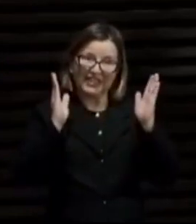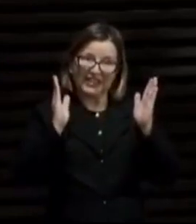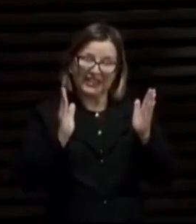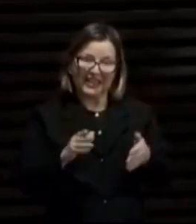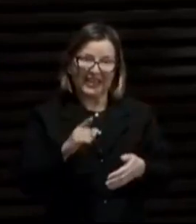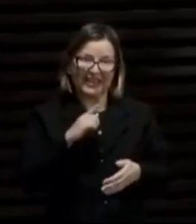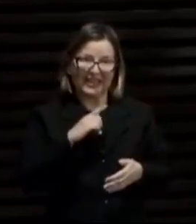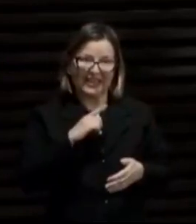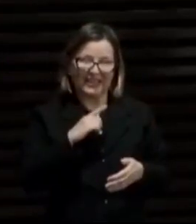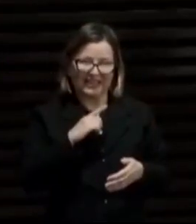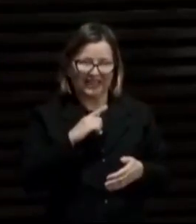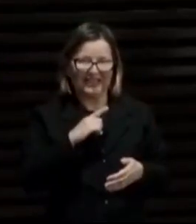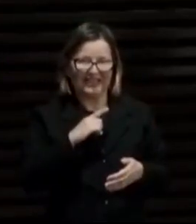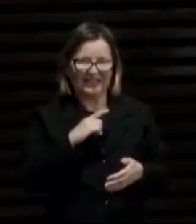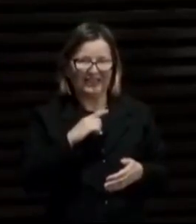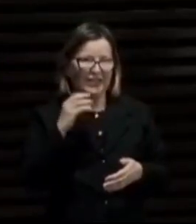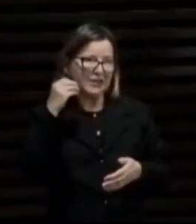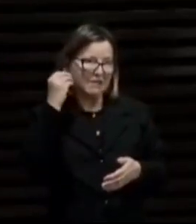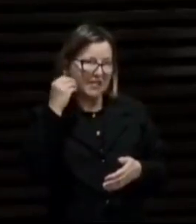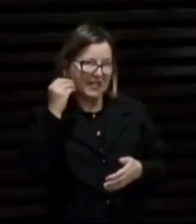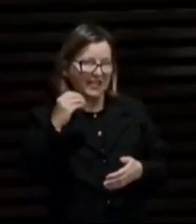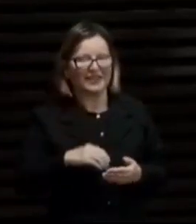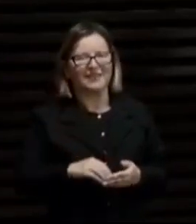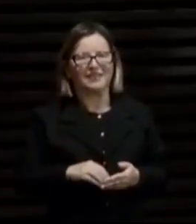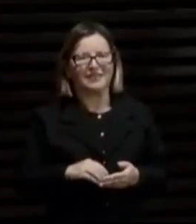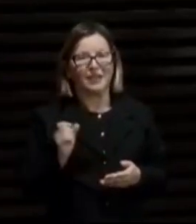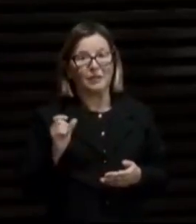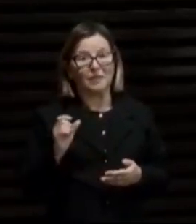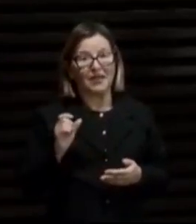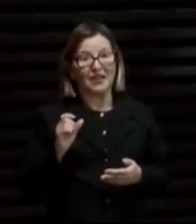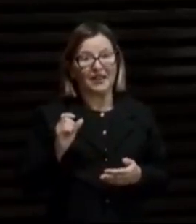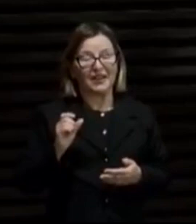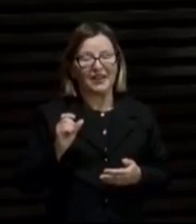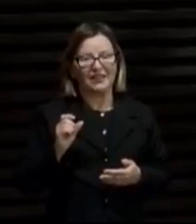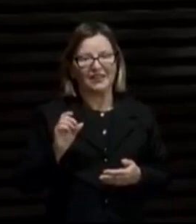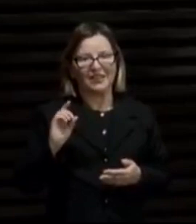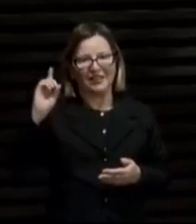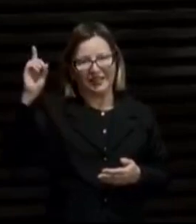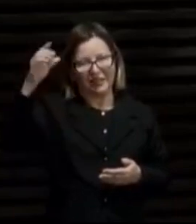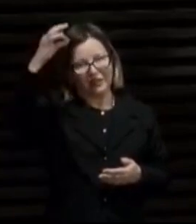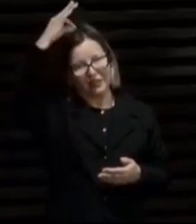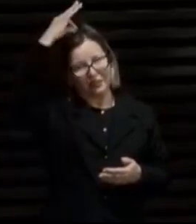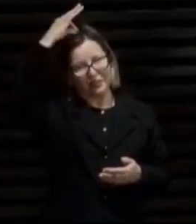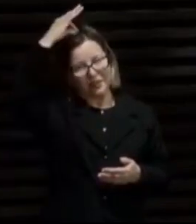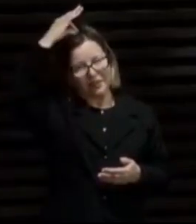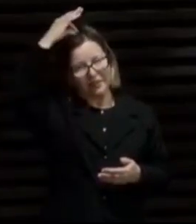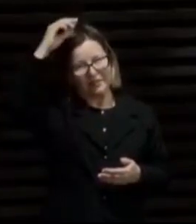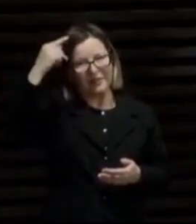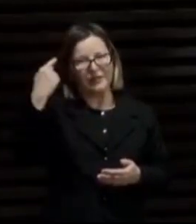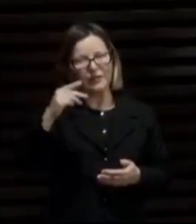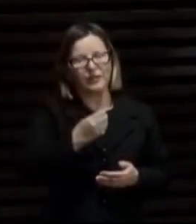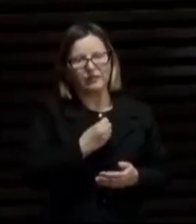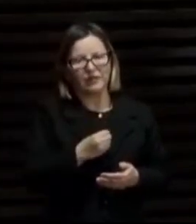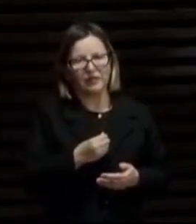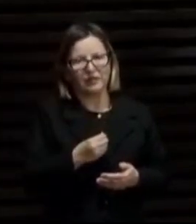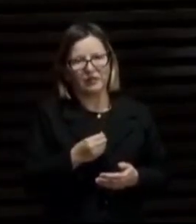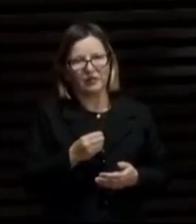esse confronto da palavra, do Espírito na sua vida? Ou isso ainda está meio obscuro?